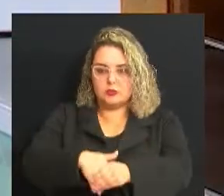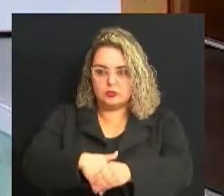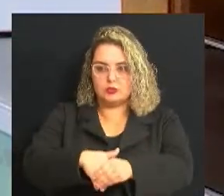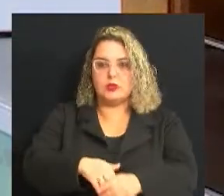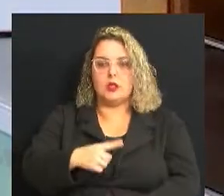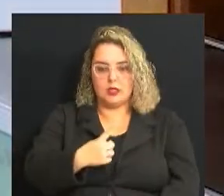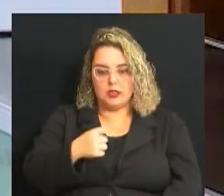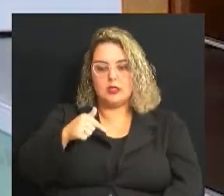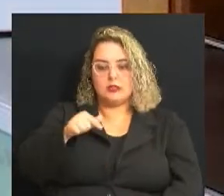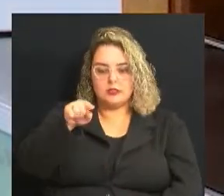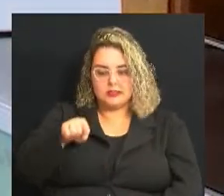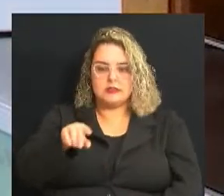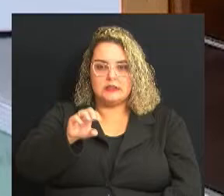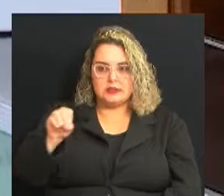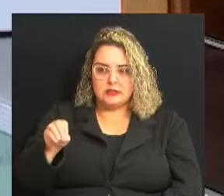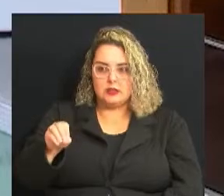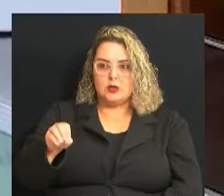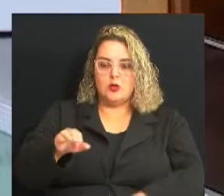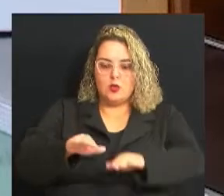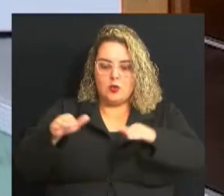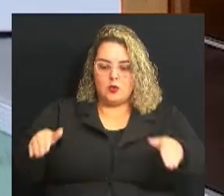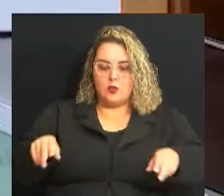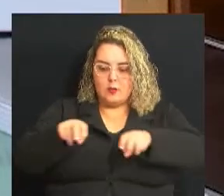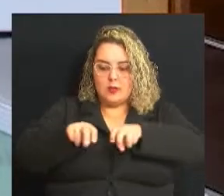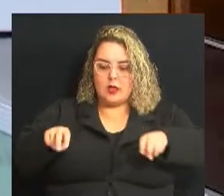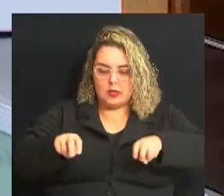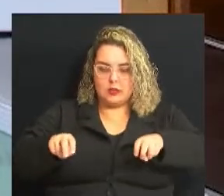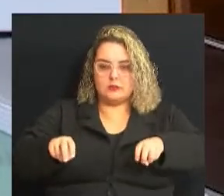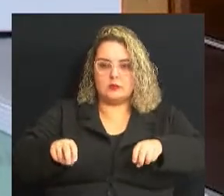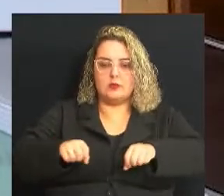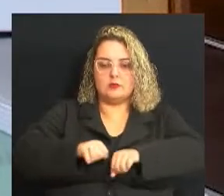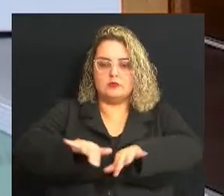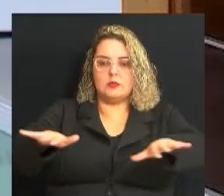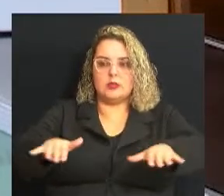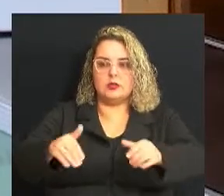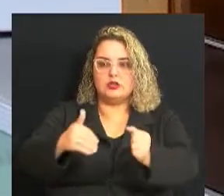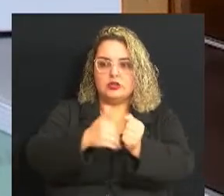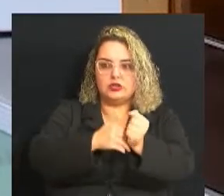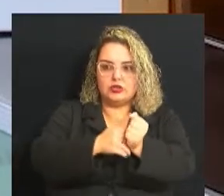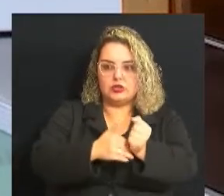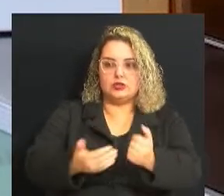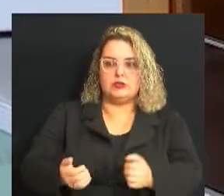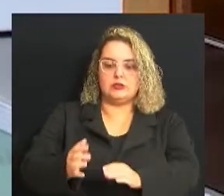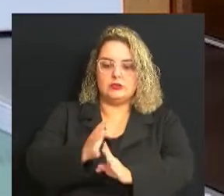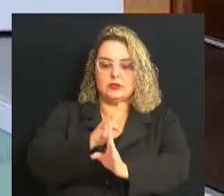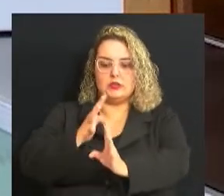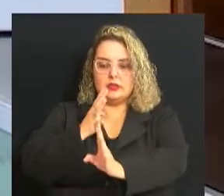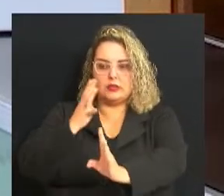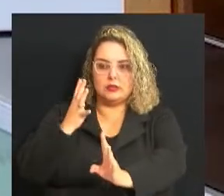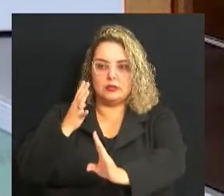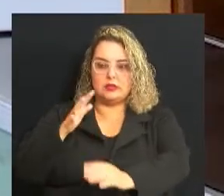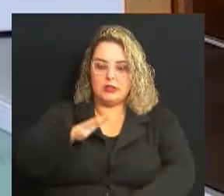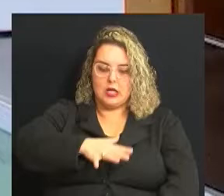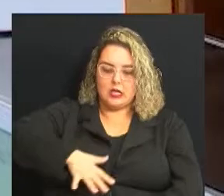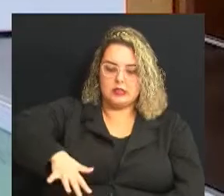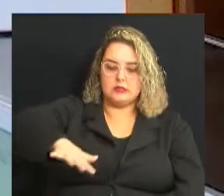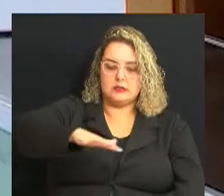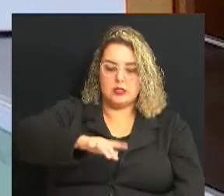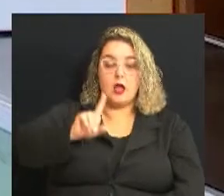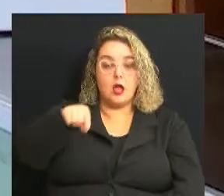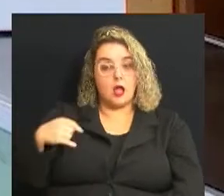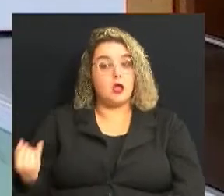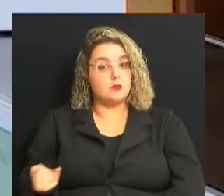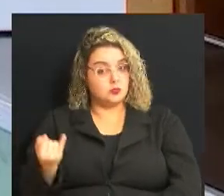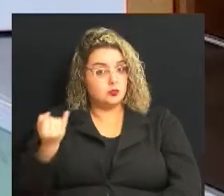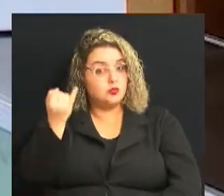17 horas, o mesário vai distribuir senha para os eleitores que estiverem na fila da sessão. Então, é importante que